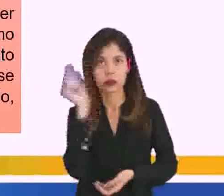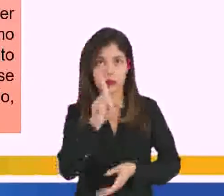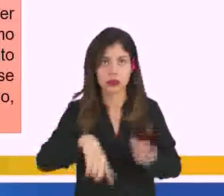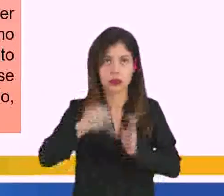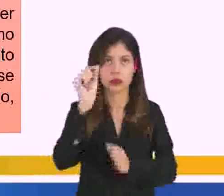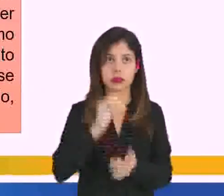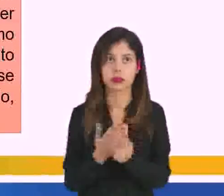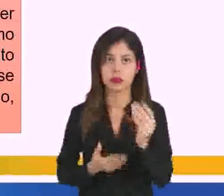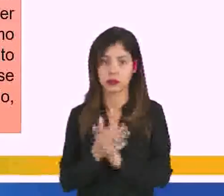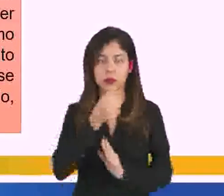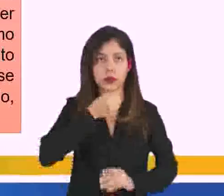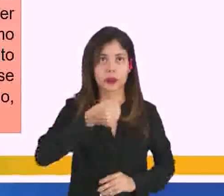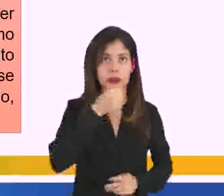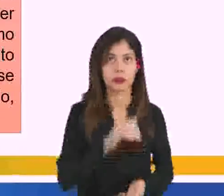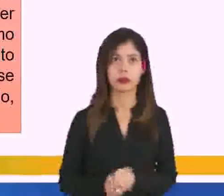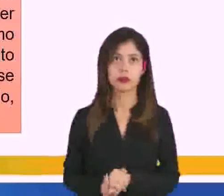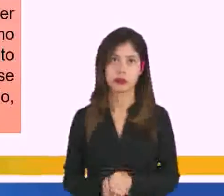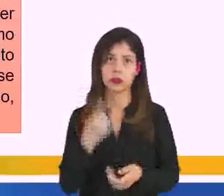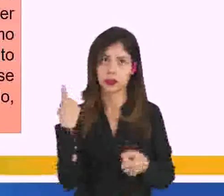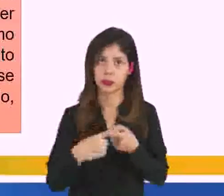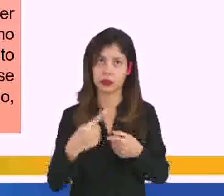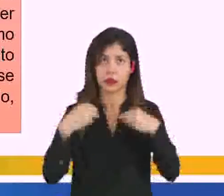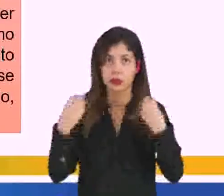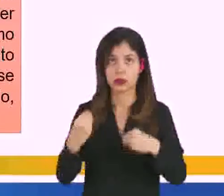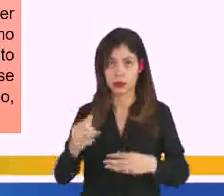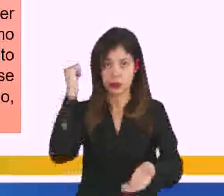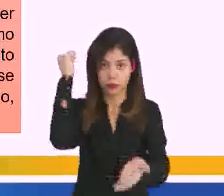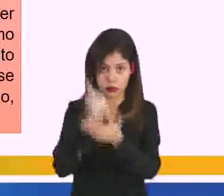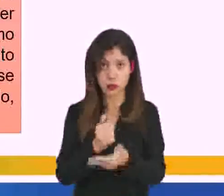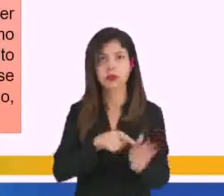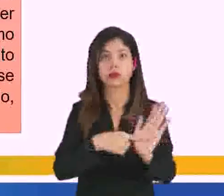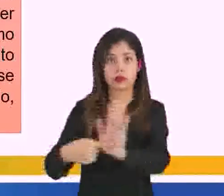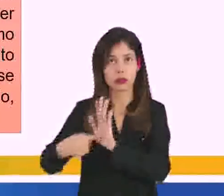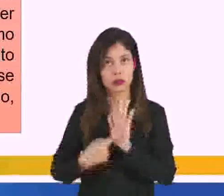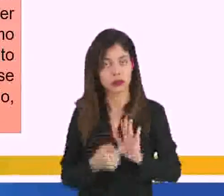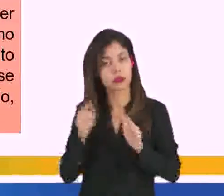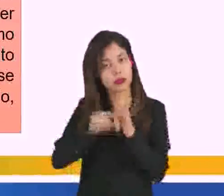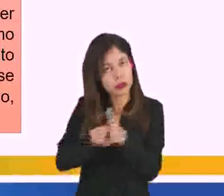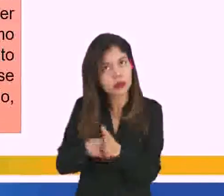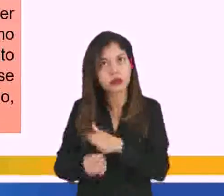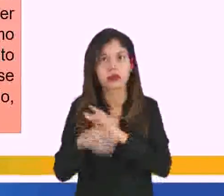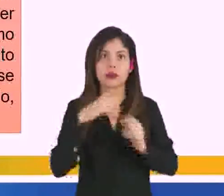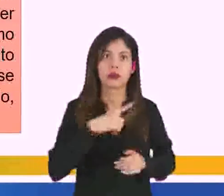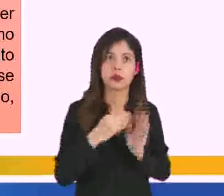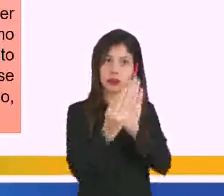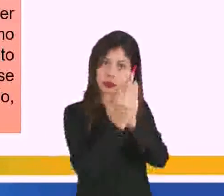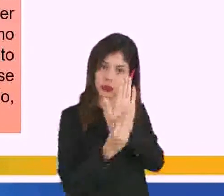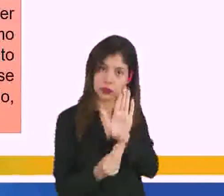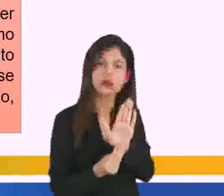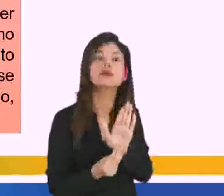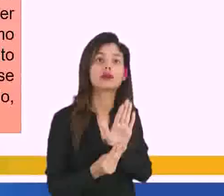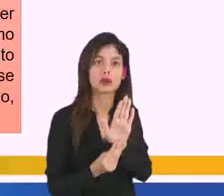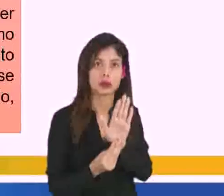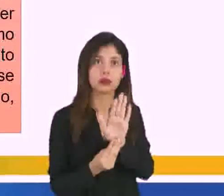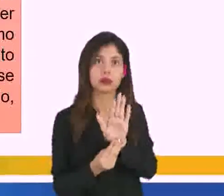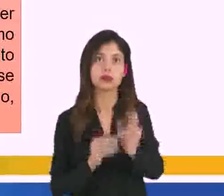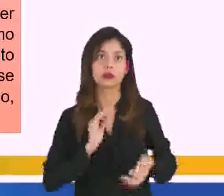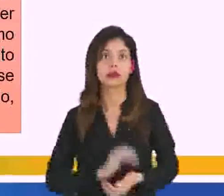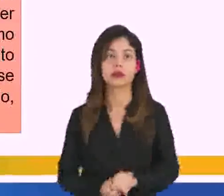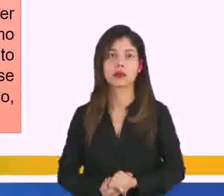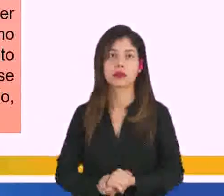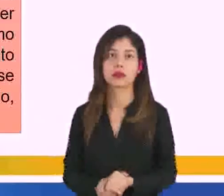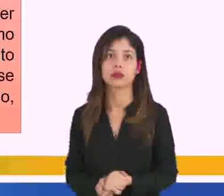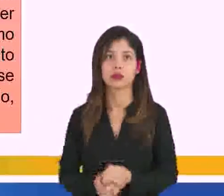escolha na mão aí do entrevistador. Então, para que seja efetiva, se tem como pré-requisito da amostra aí,